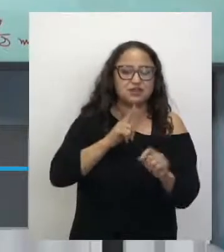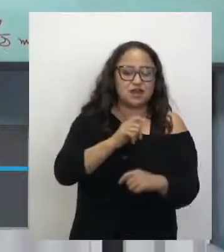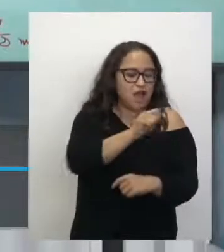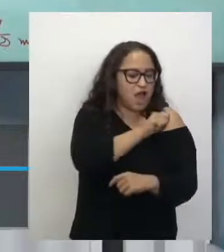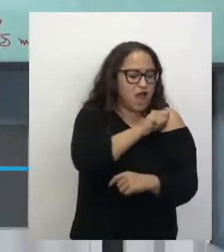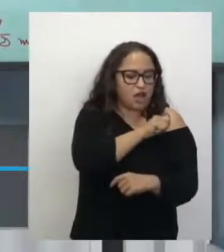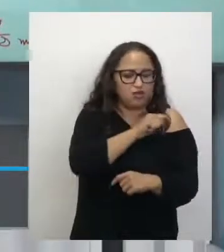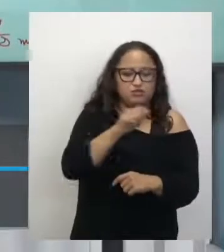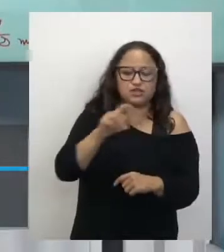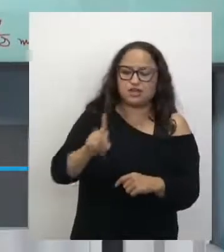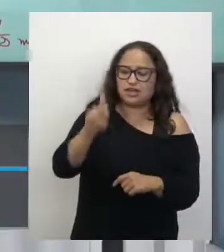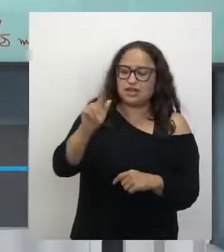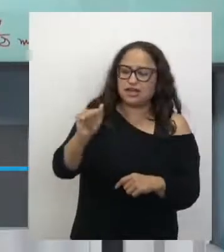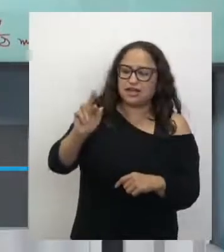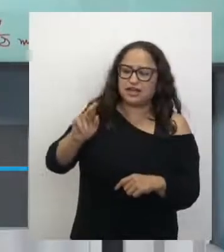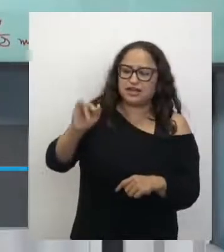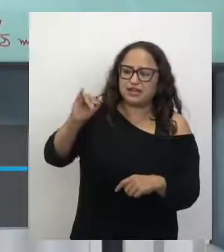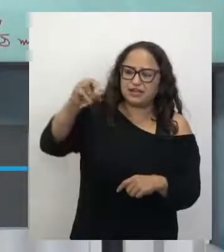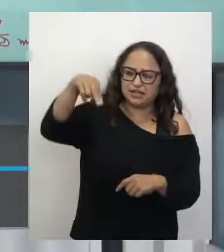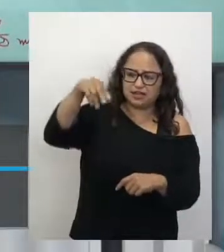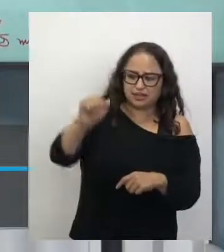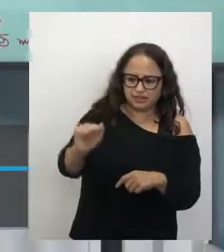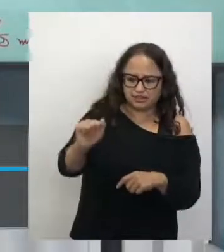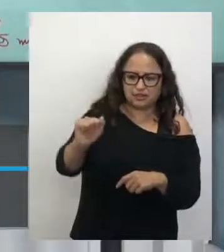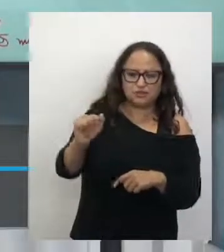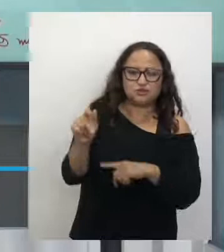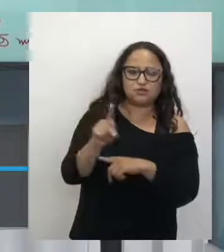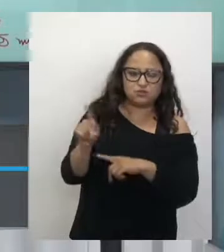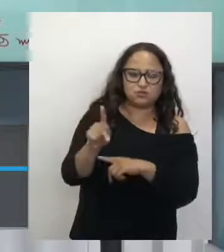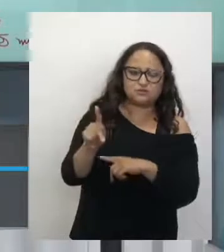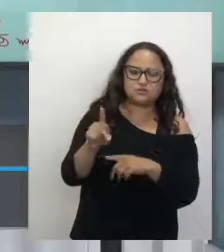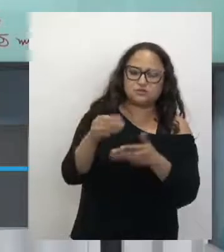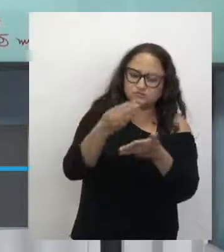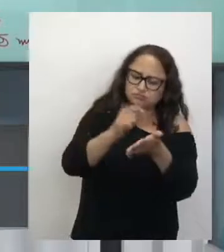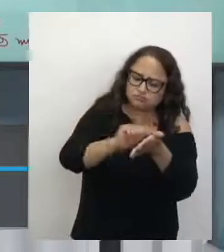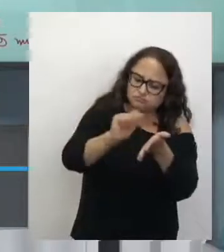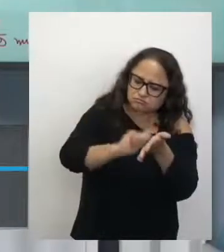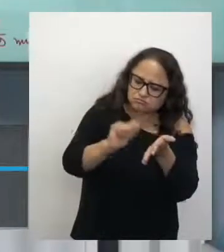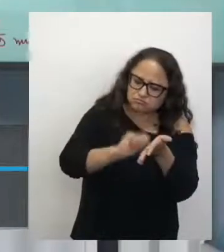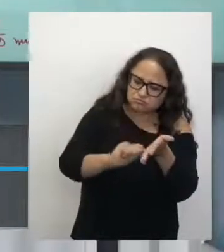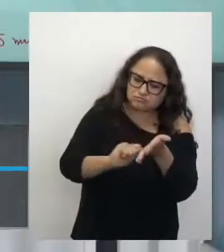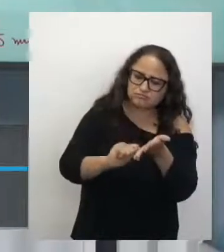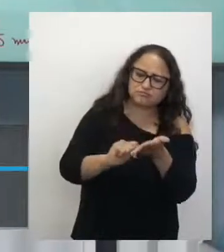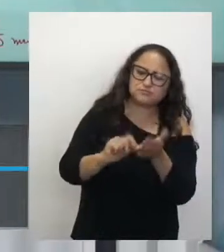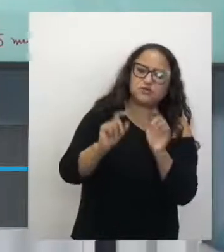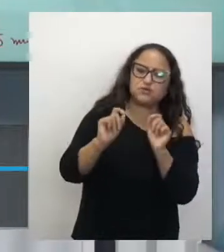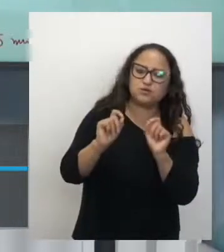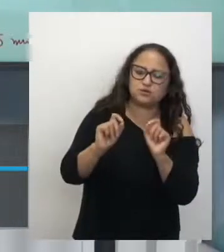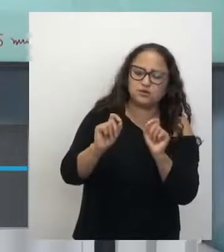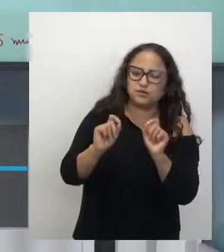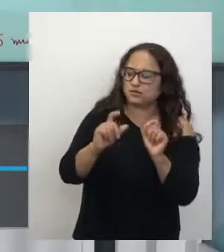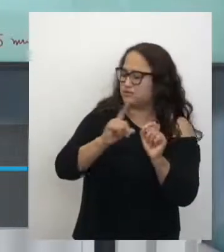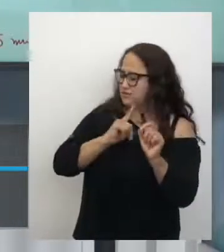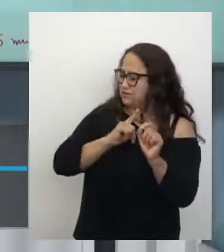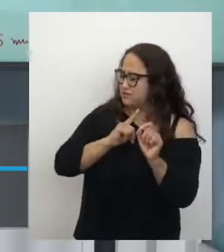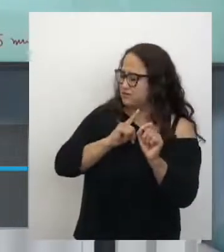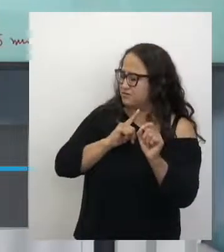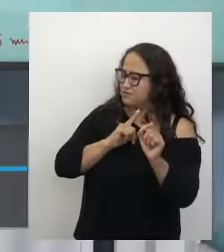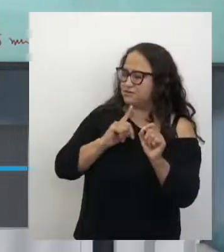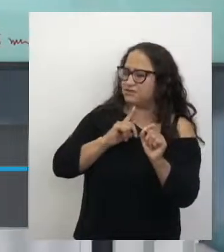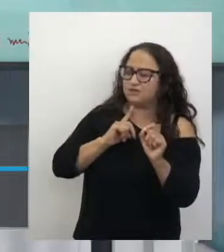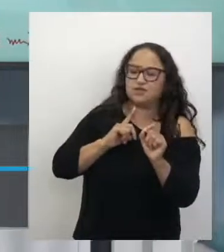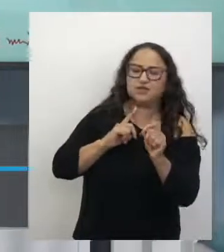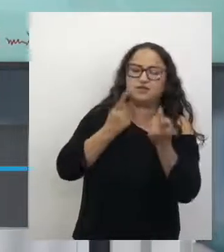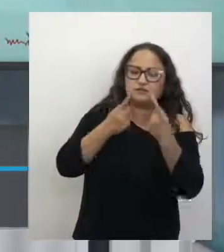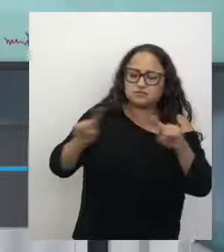a aluna Karina, tá? Ela, né, o professor transcreveu, né, a resposta da aluna Karina, que ela citou